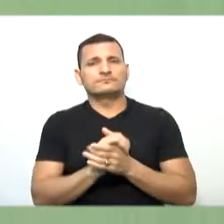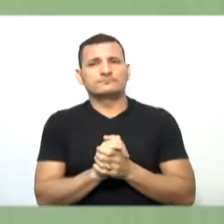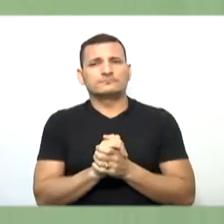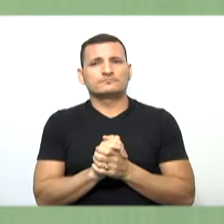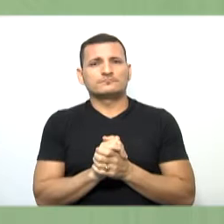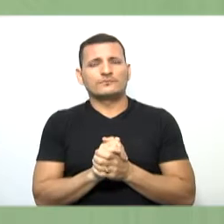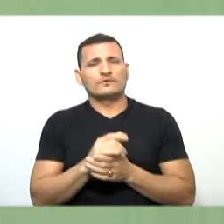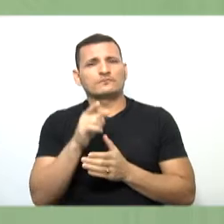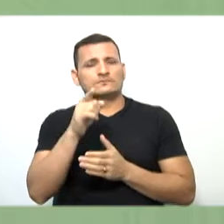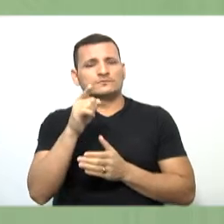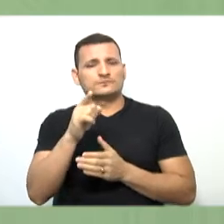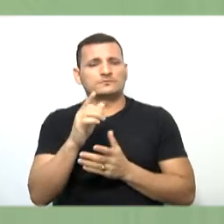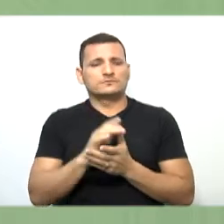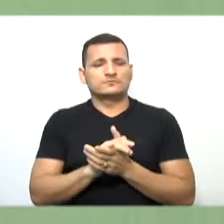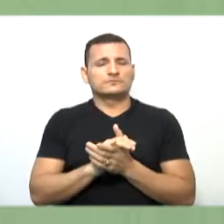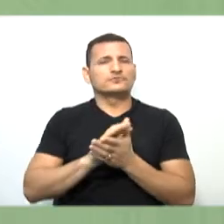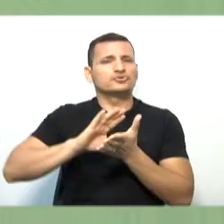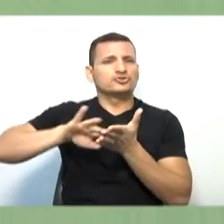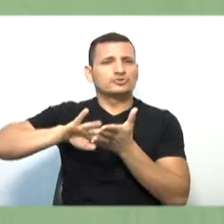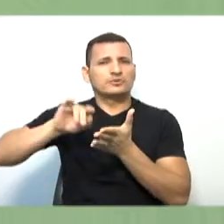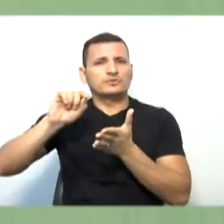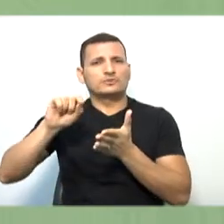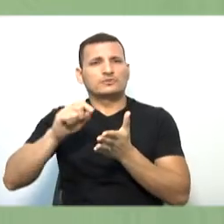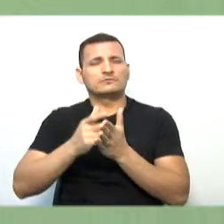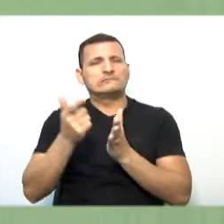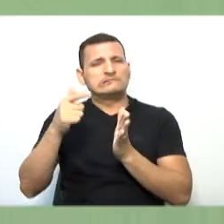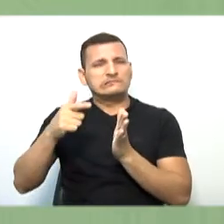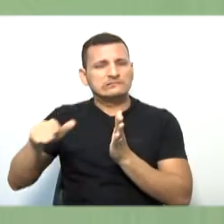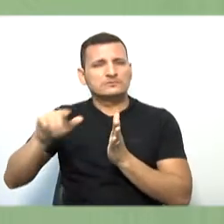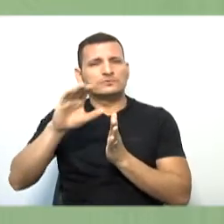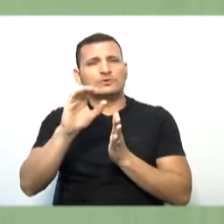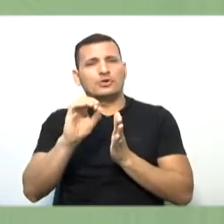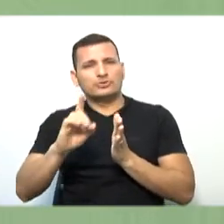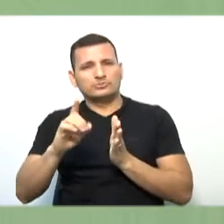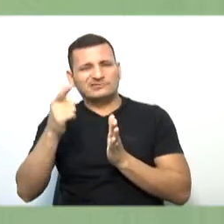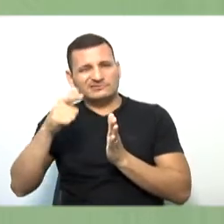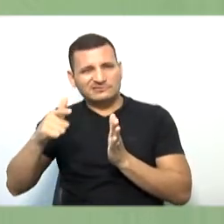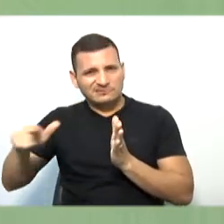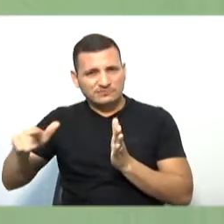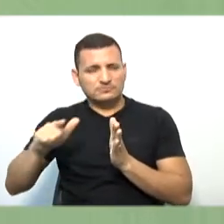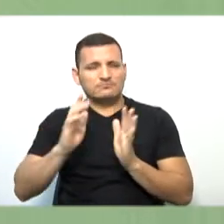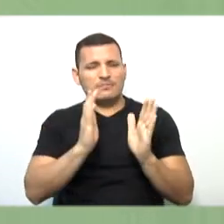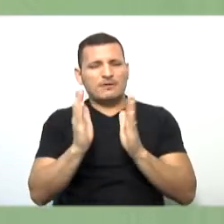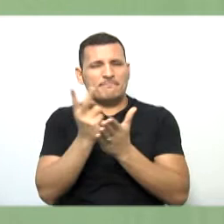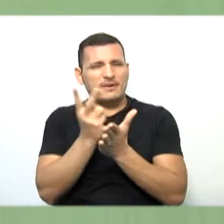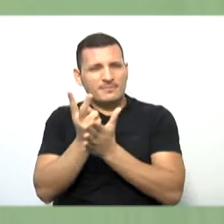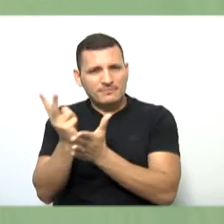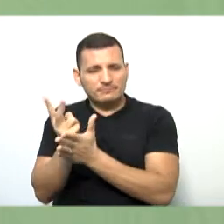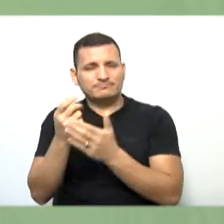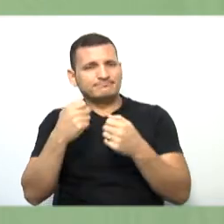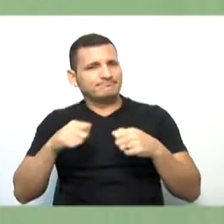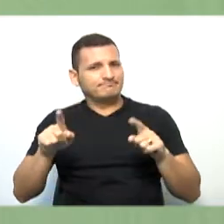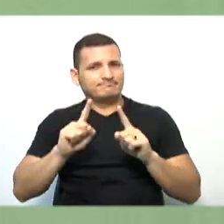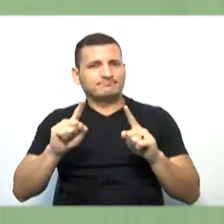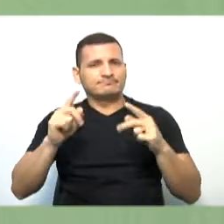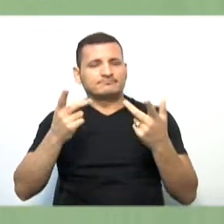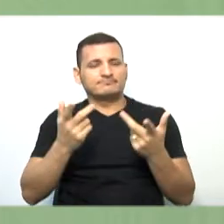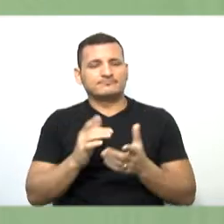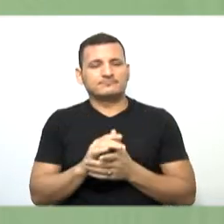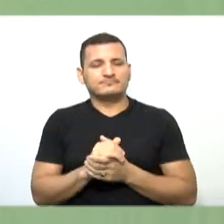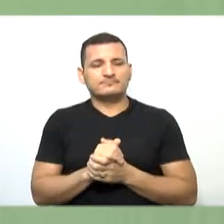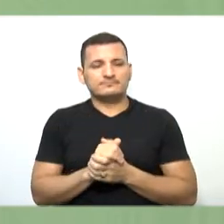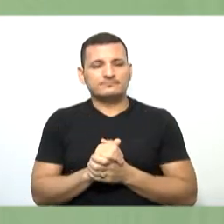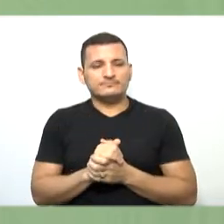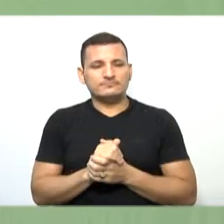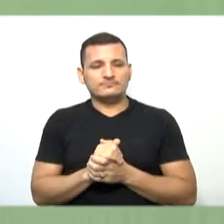vai eliminar a necessidade de repetição de código. Então, você não precisa ficar repetindo o código toda